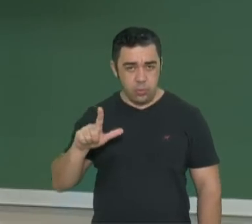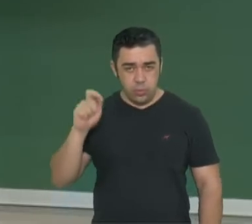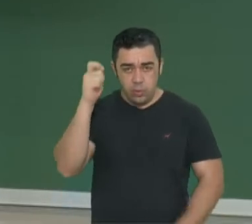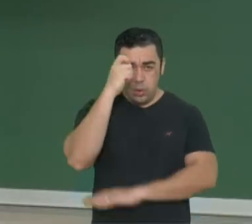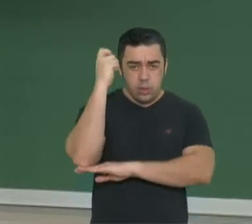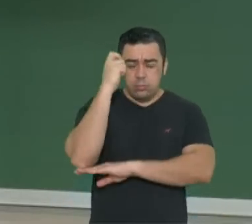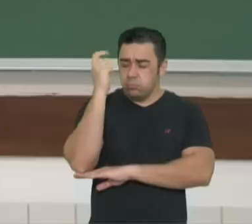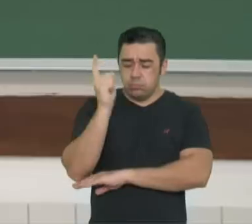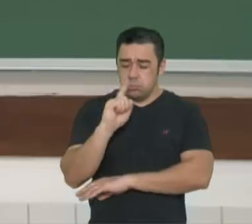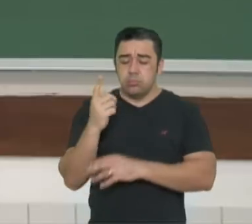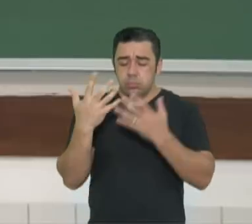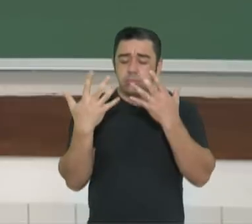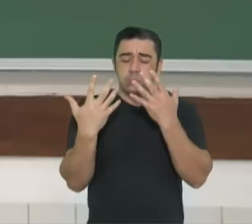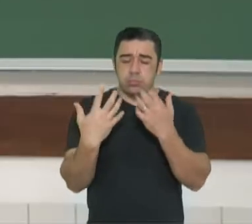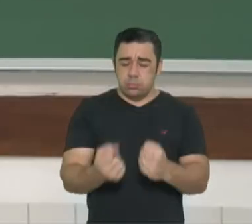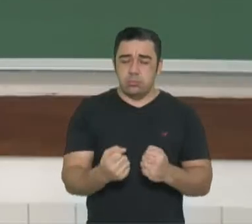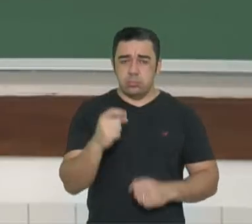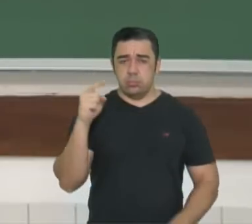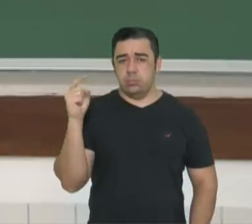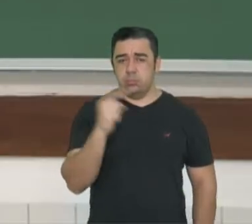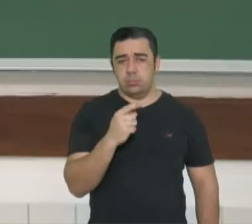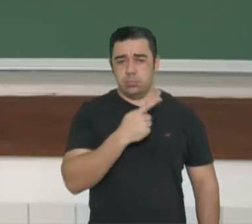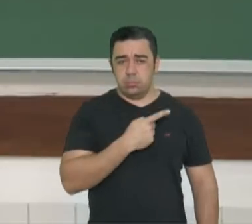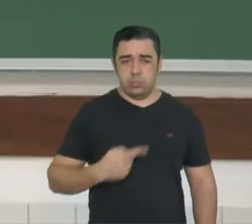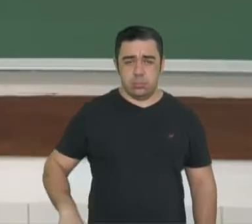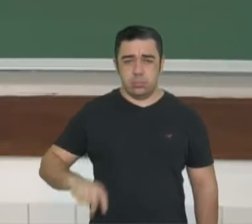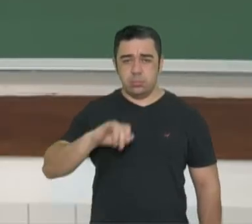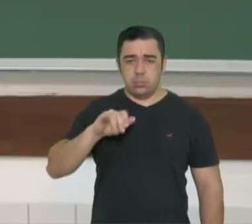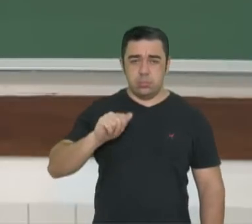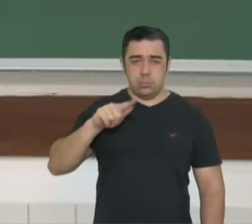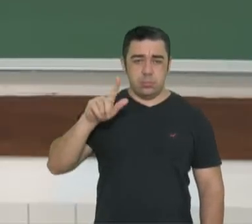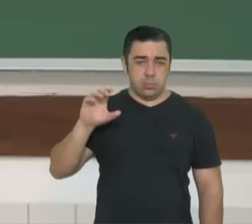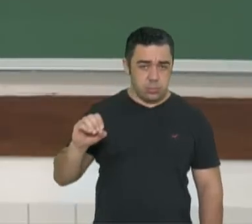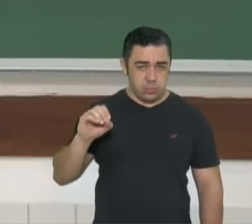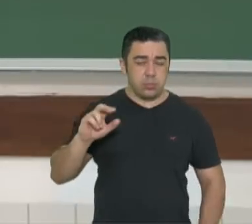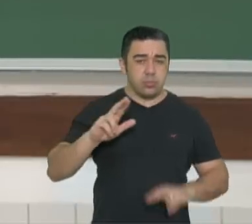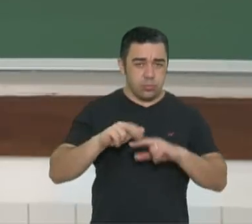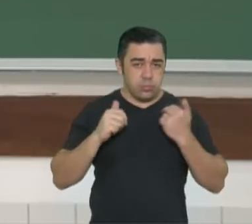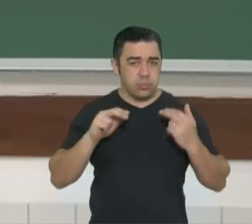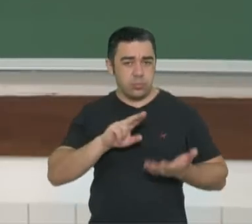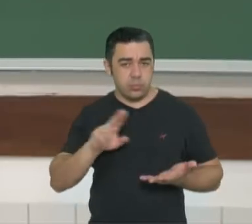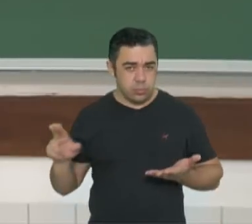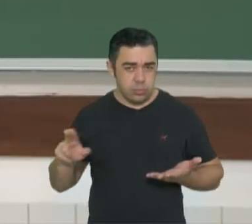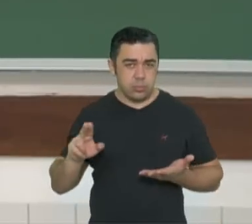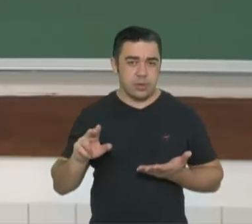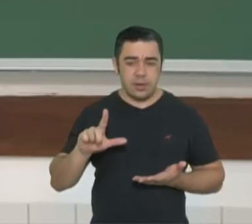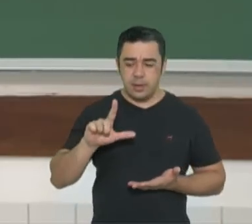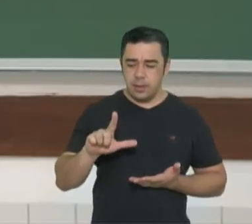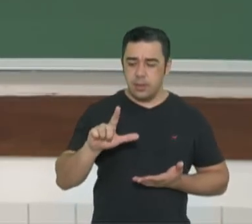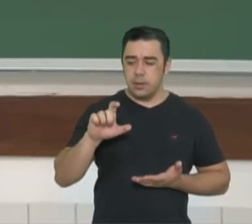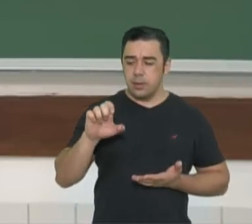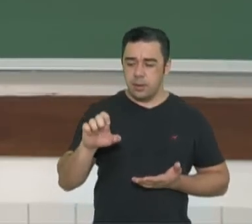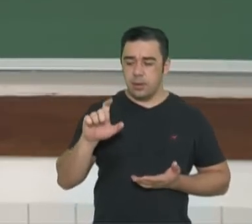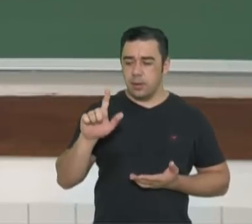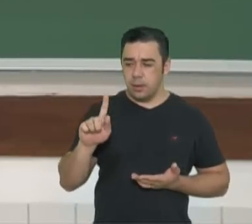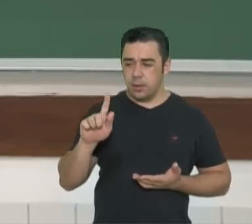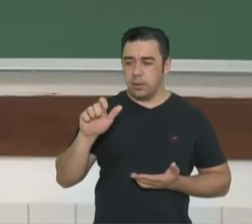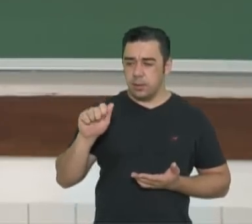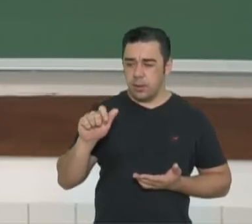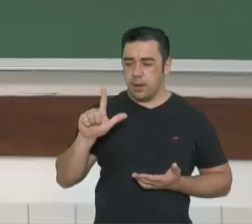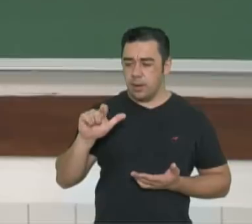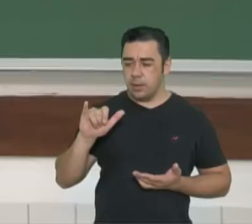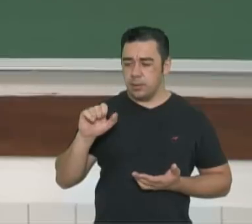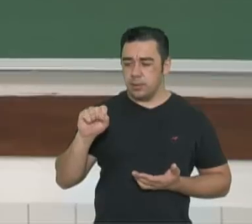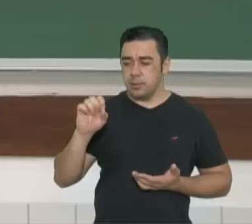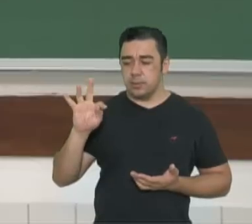eram favoráveis à posse do Jango. E por isso eles ganharam esse nome que eu destaquei, legalistas. Eles eram a favor do